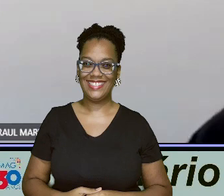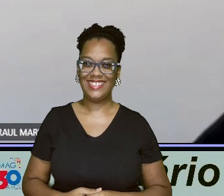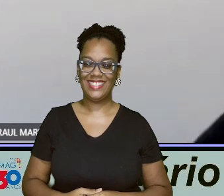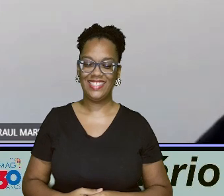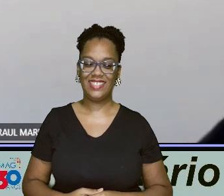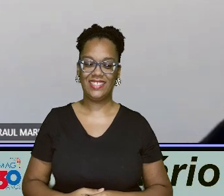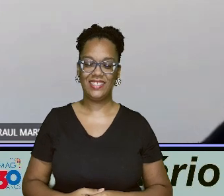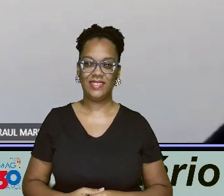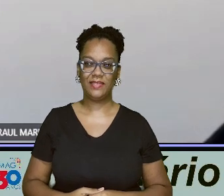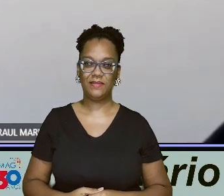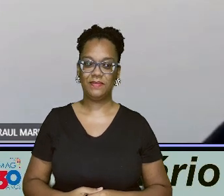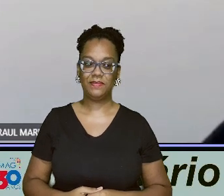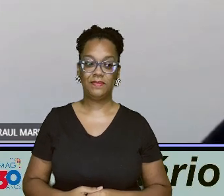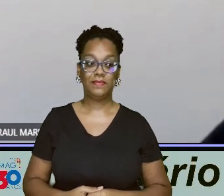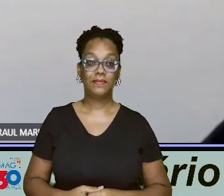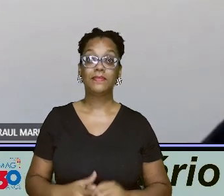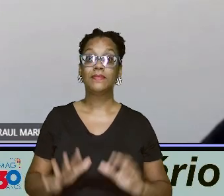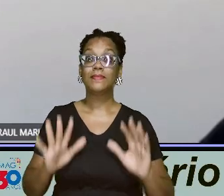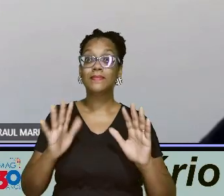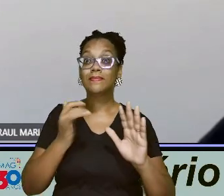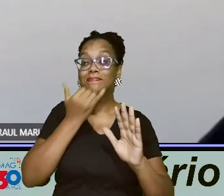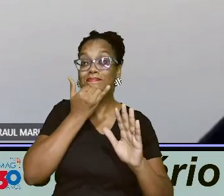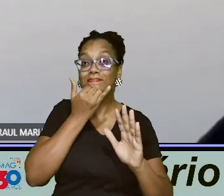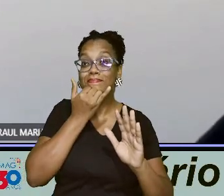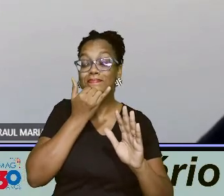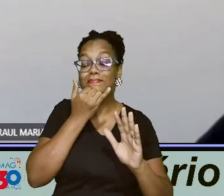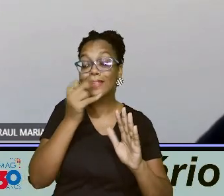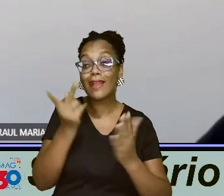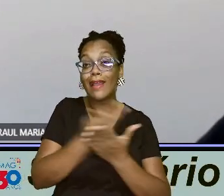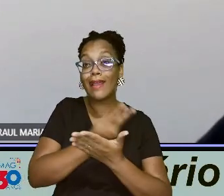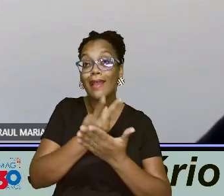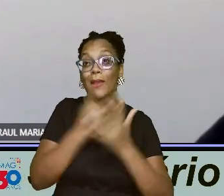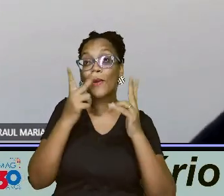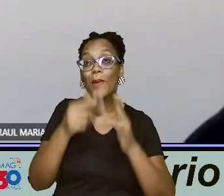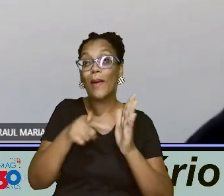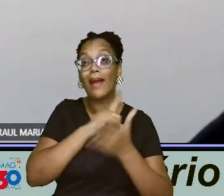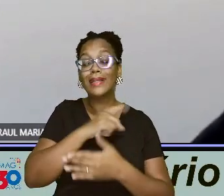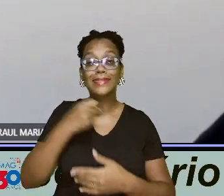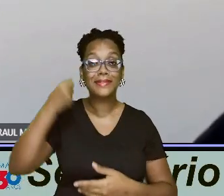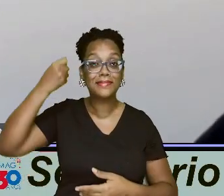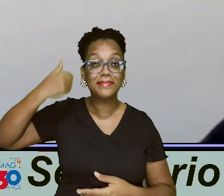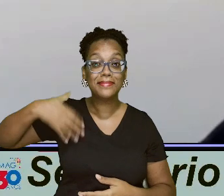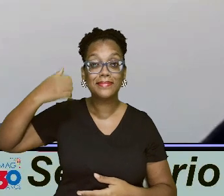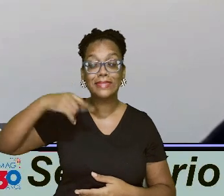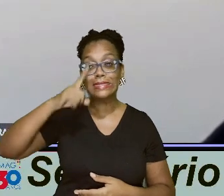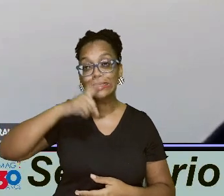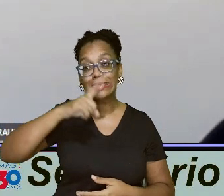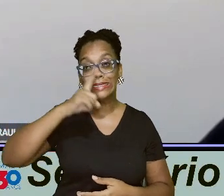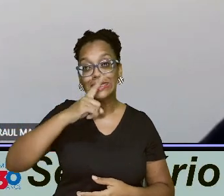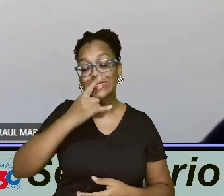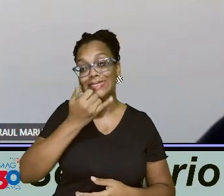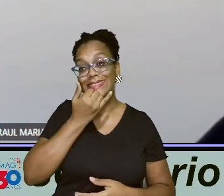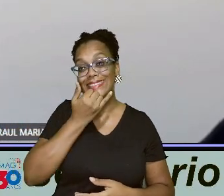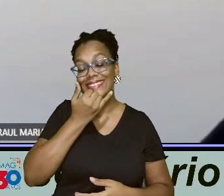Estou incorrendo no mesmo erro, aliás, que incorreu o Brunadelli, né? Eu ato falho, deixei de me descrever, desculpe.